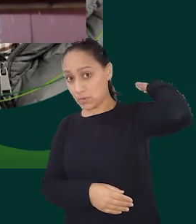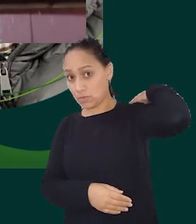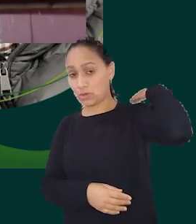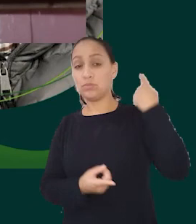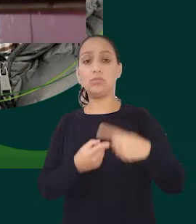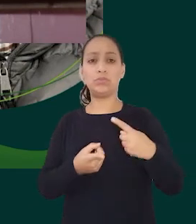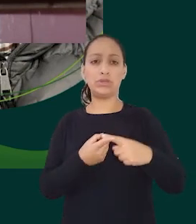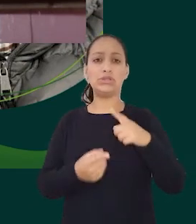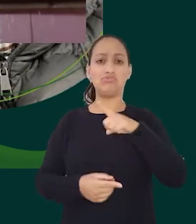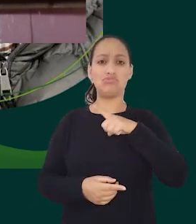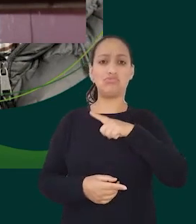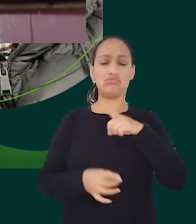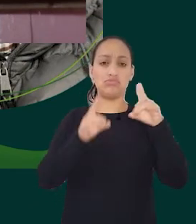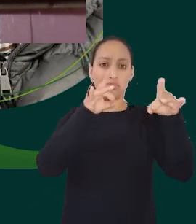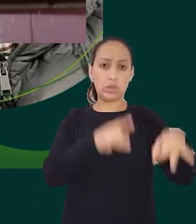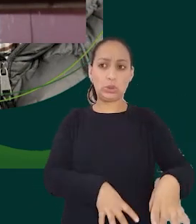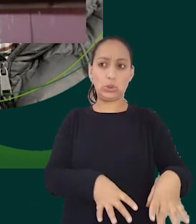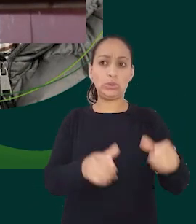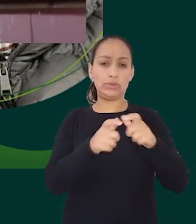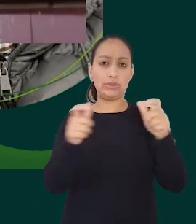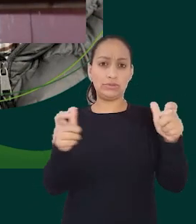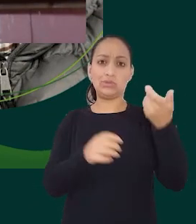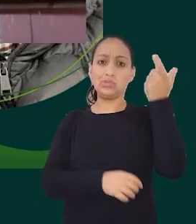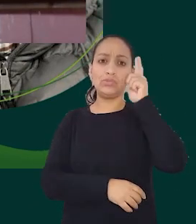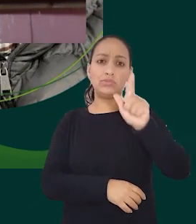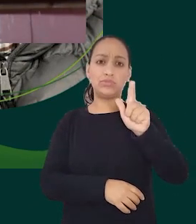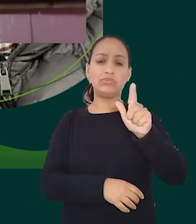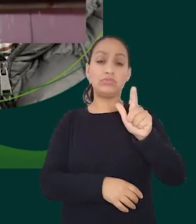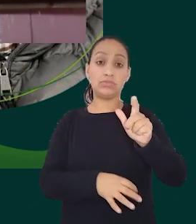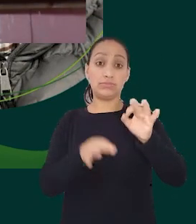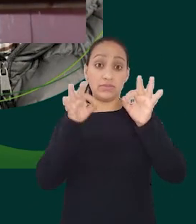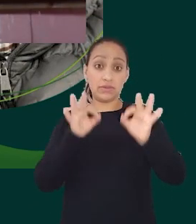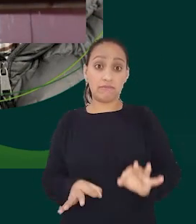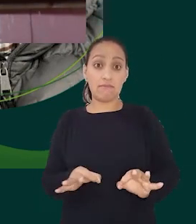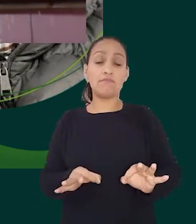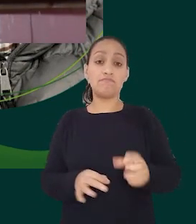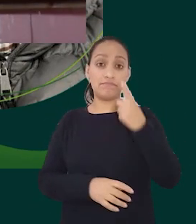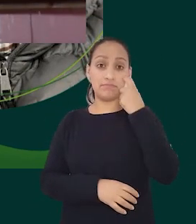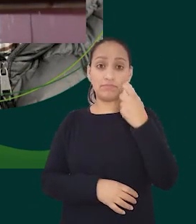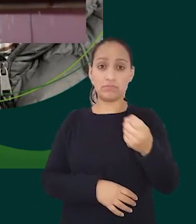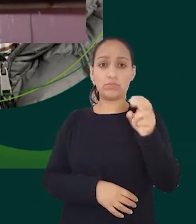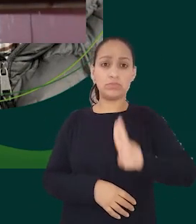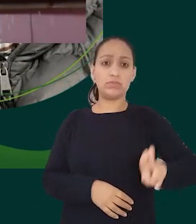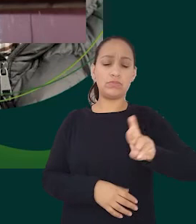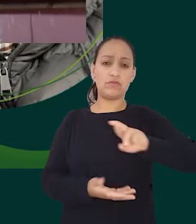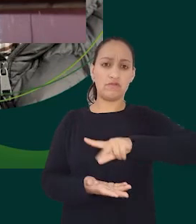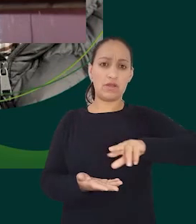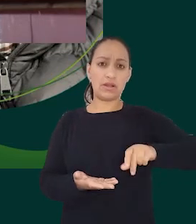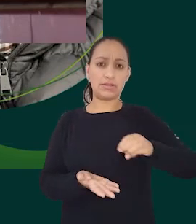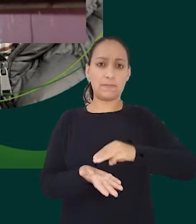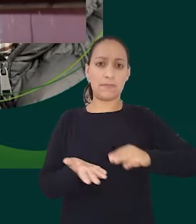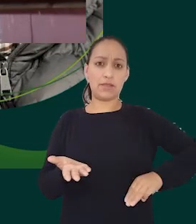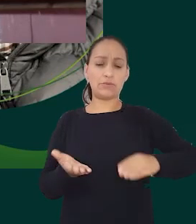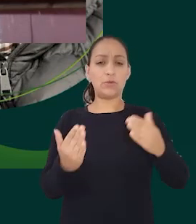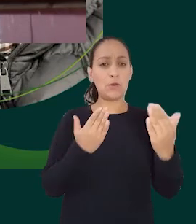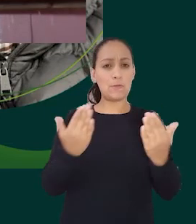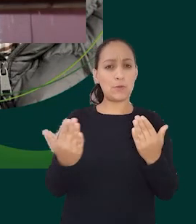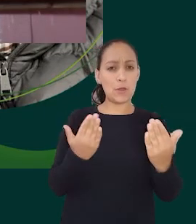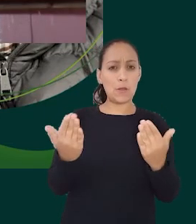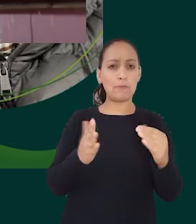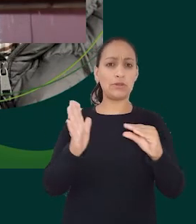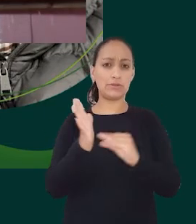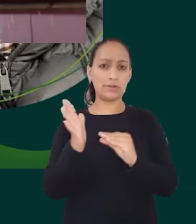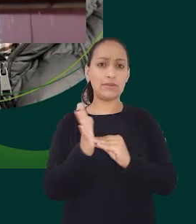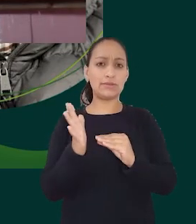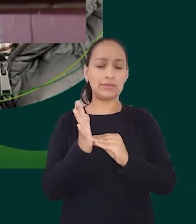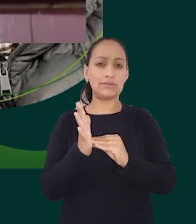né? Então a gente conseguiu uma assertividade interessante, utilizamos vários métodos para comparar os dados,